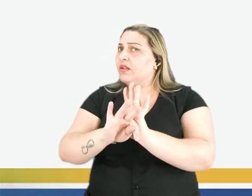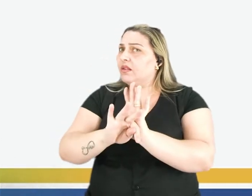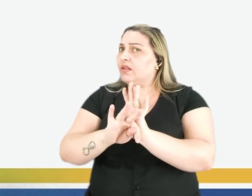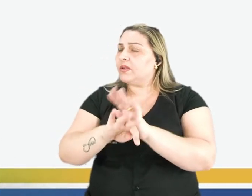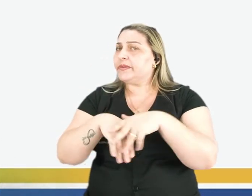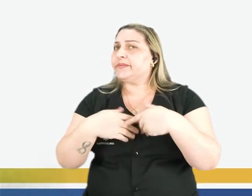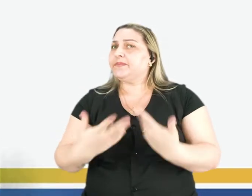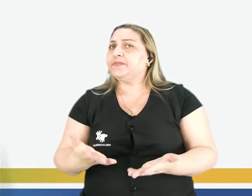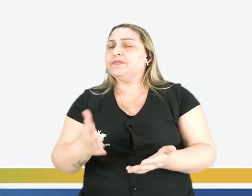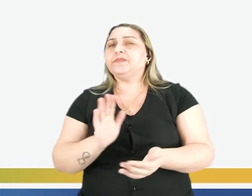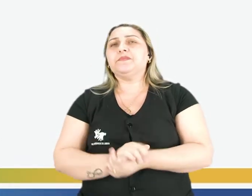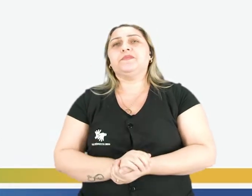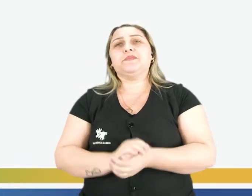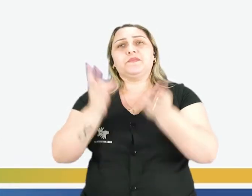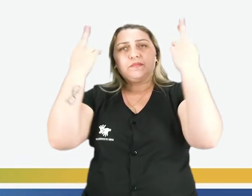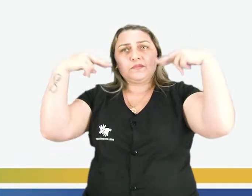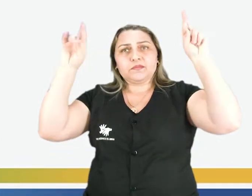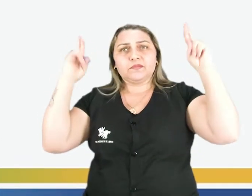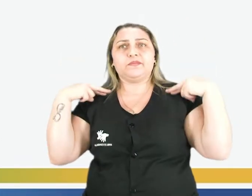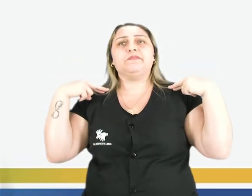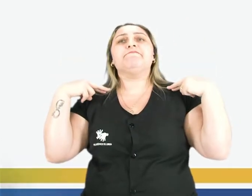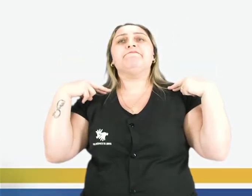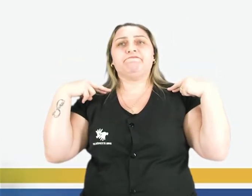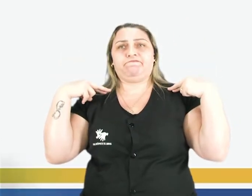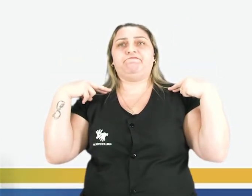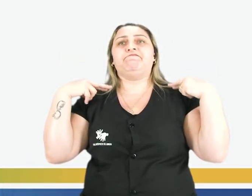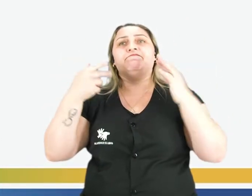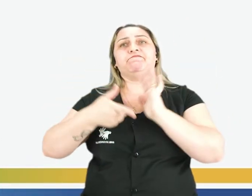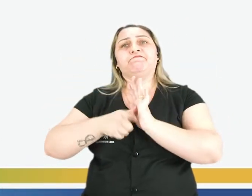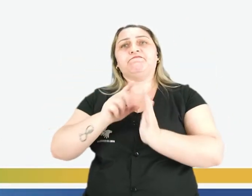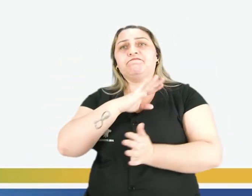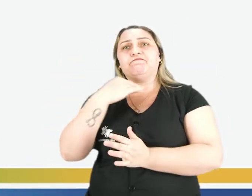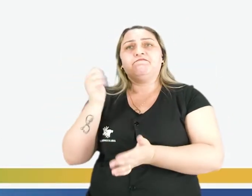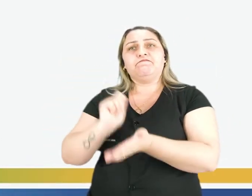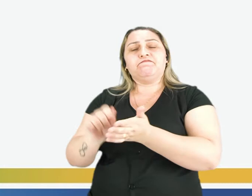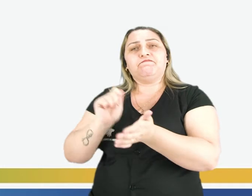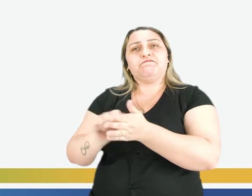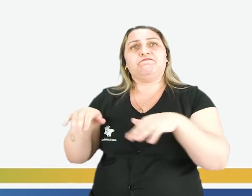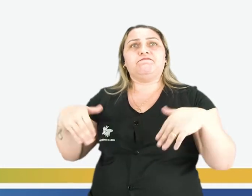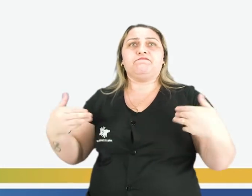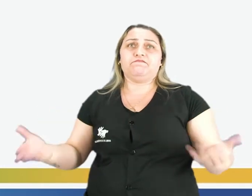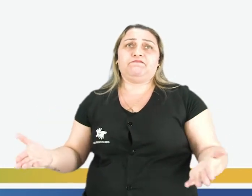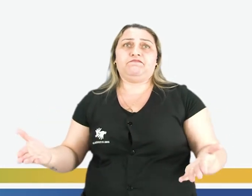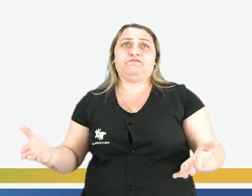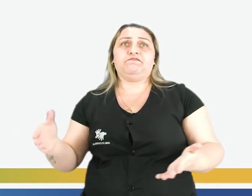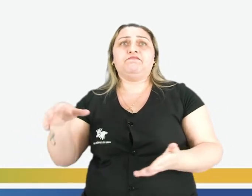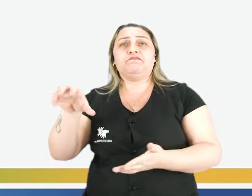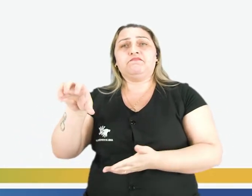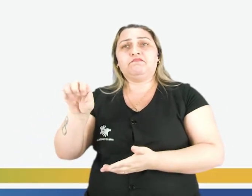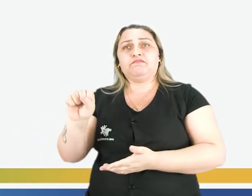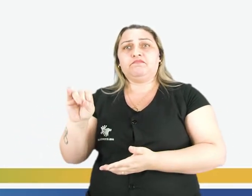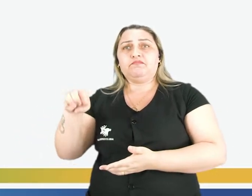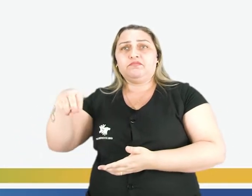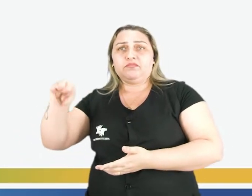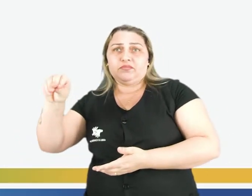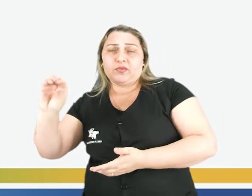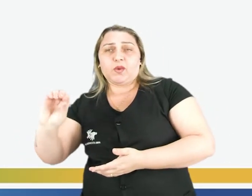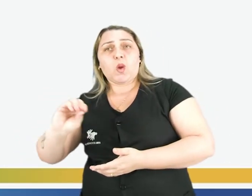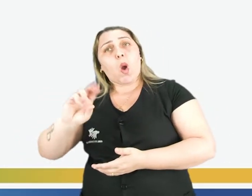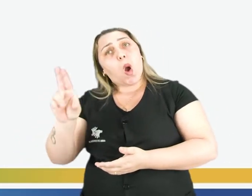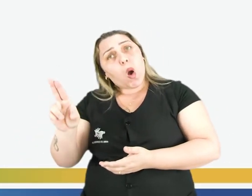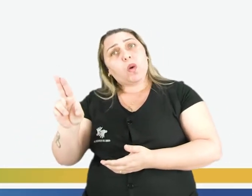Hã? Ou o Cordeiro? O Cordeiro, antes de morrer, escreveu o texto. Simone Melo ou Severino